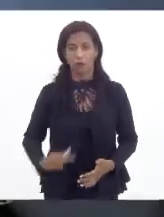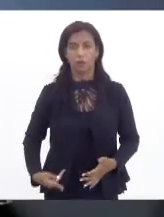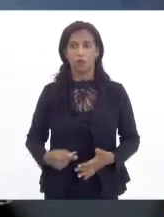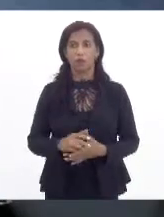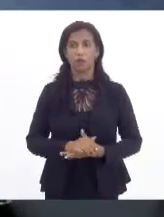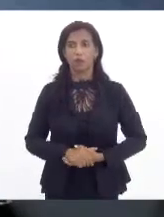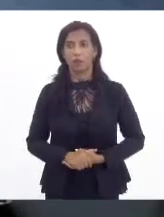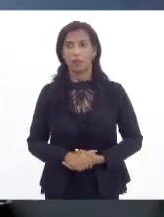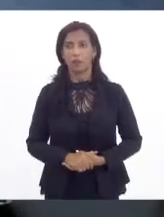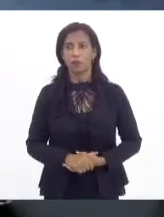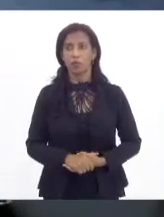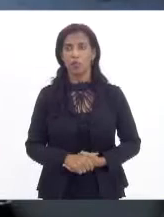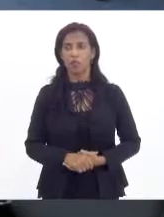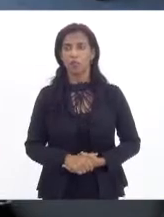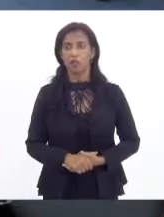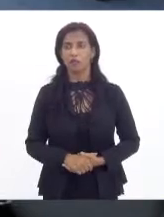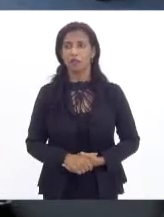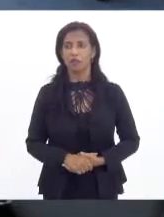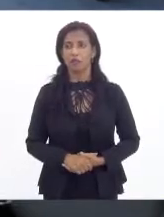presidente.